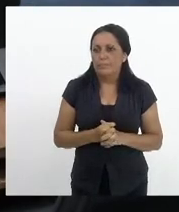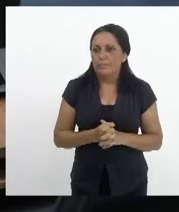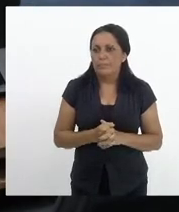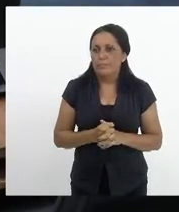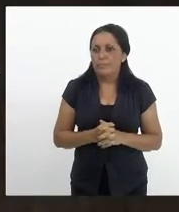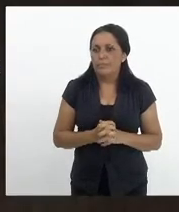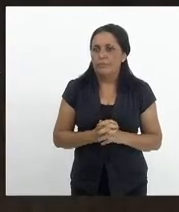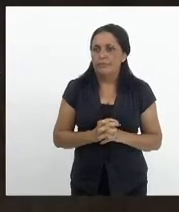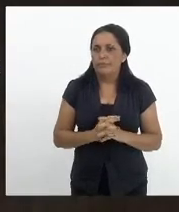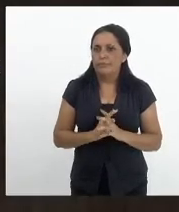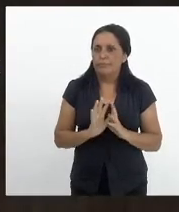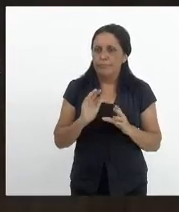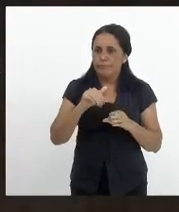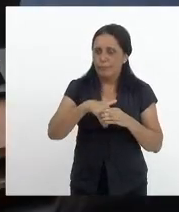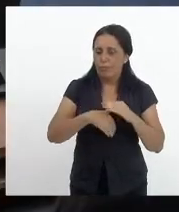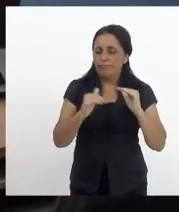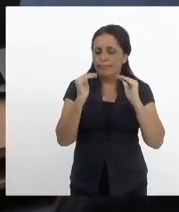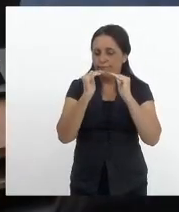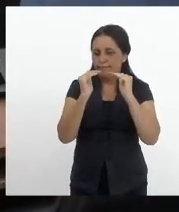Meu voto é favorável, presidente.